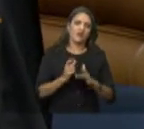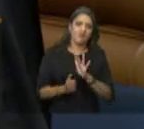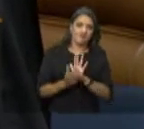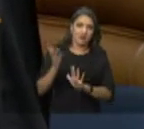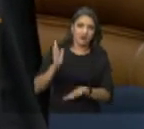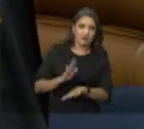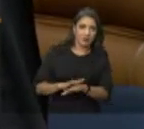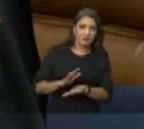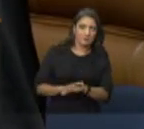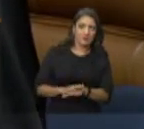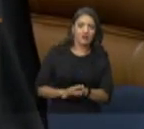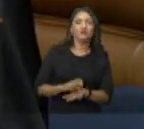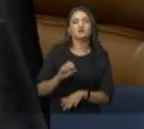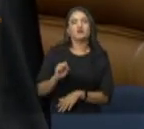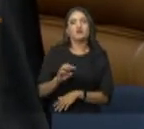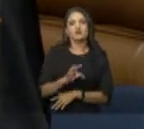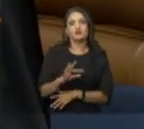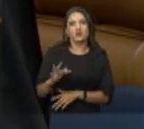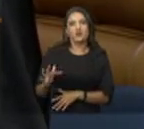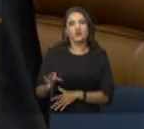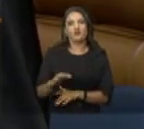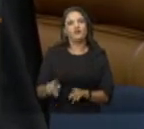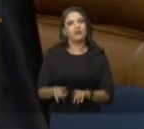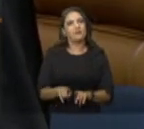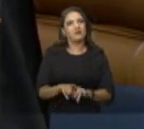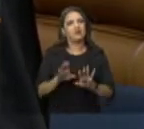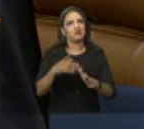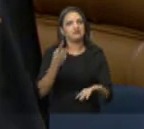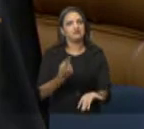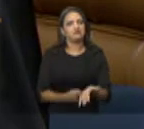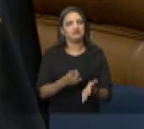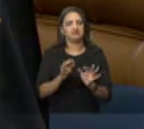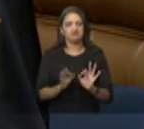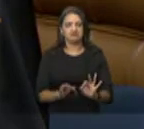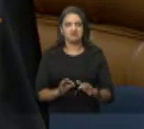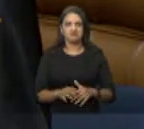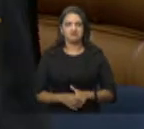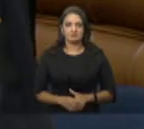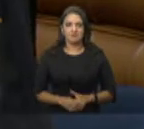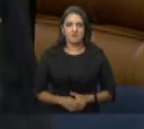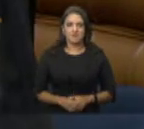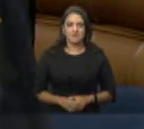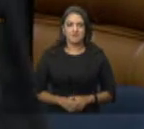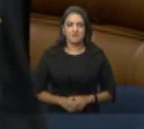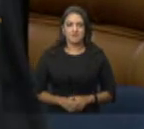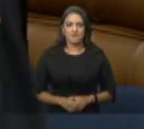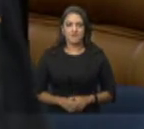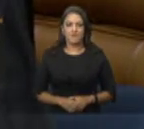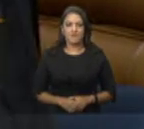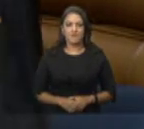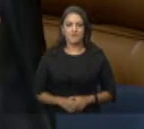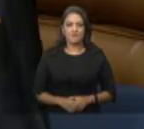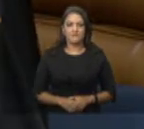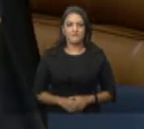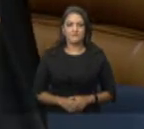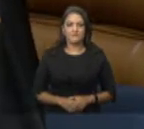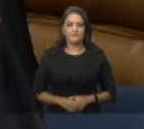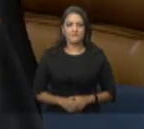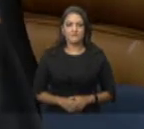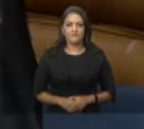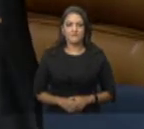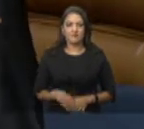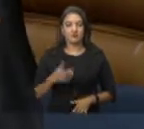reafirmado por esta Suprema corte trago no meu voto também